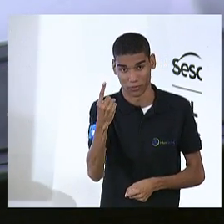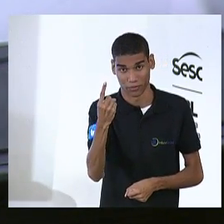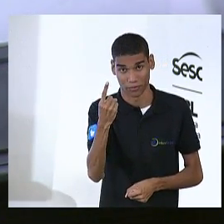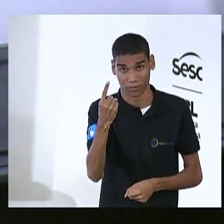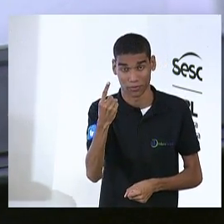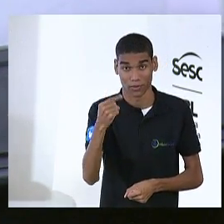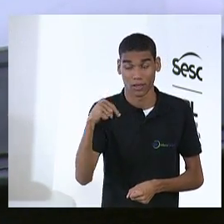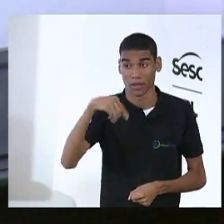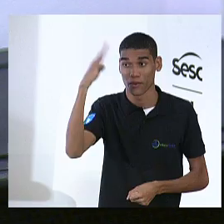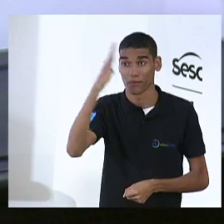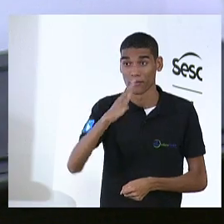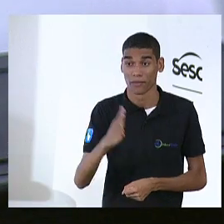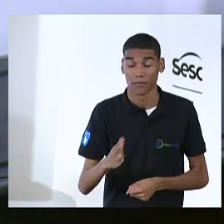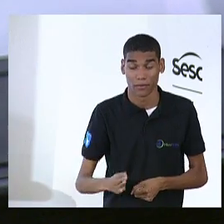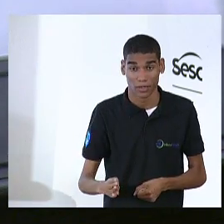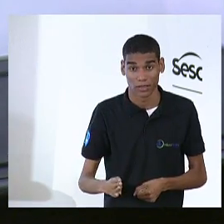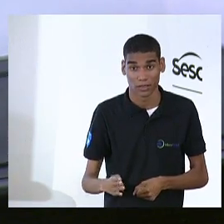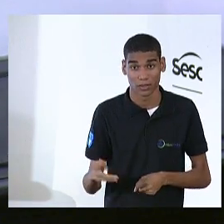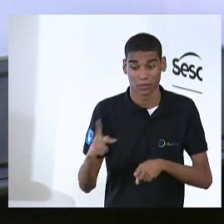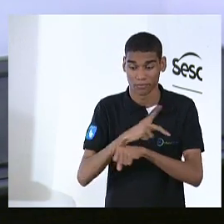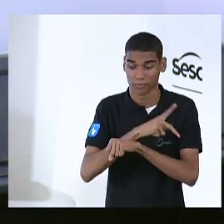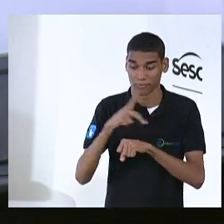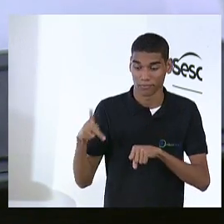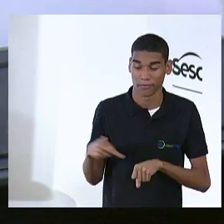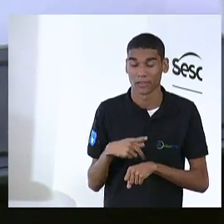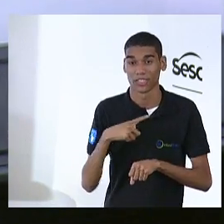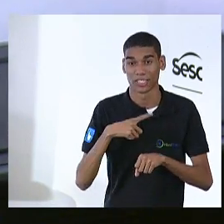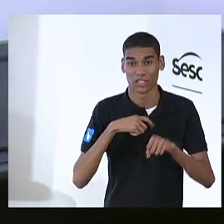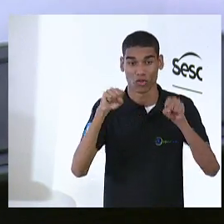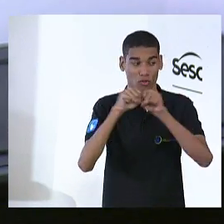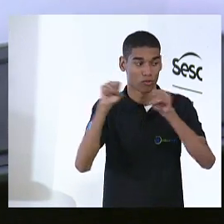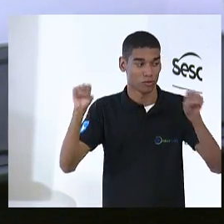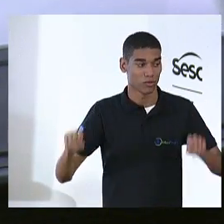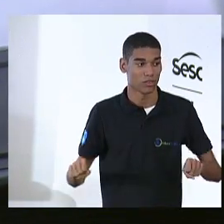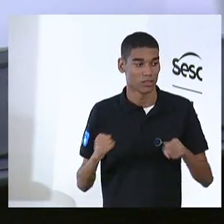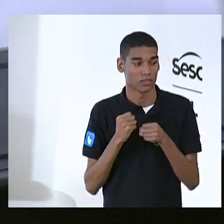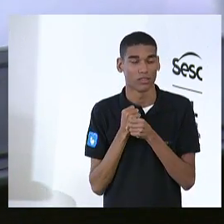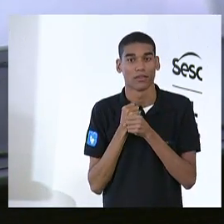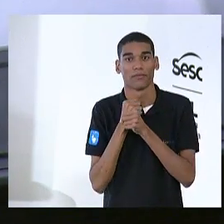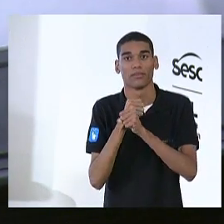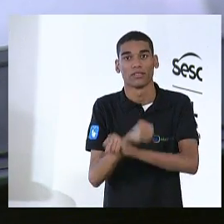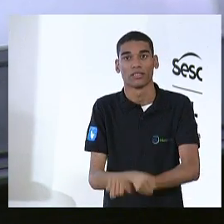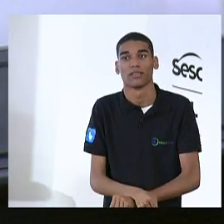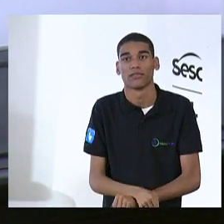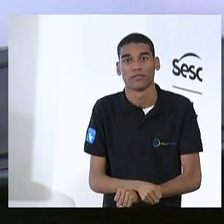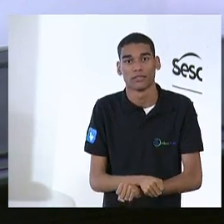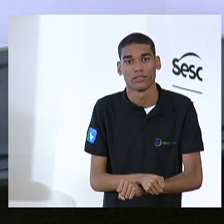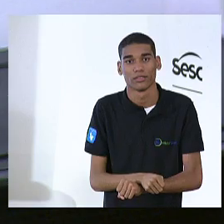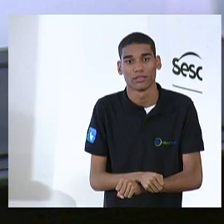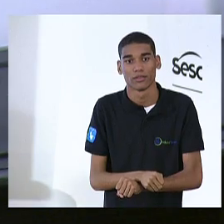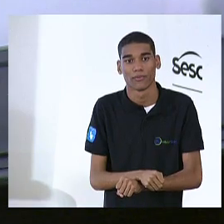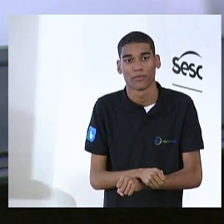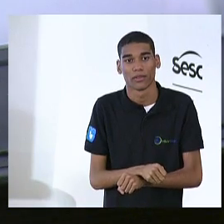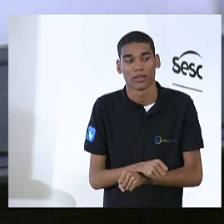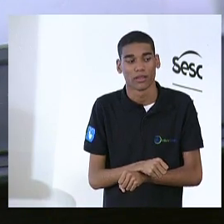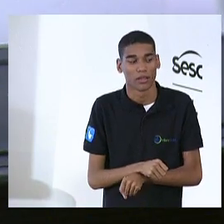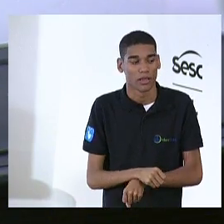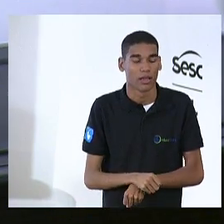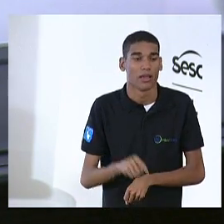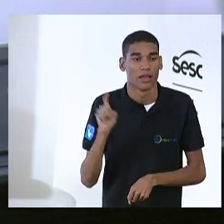1881, o Brasil é um país que tinha um sistema escravista, né? Que